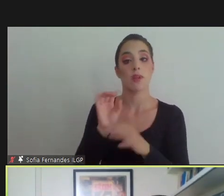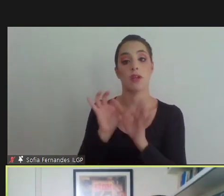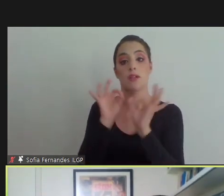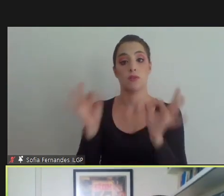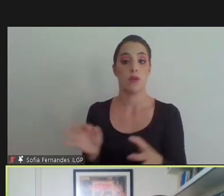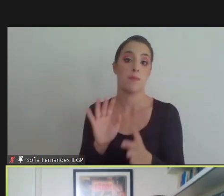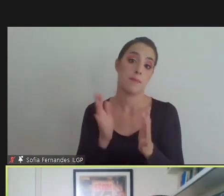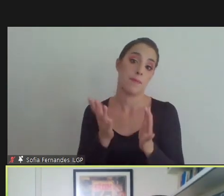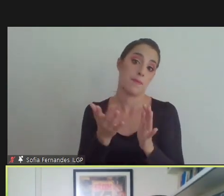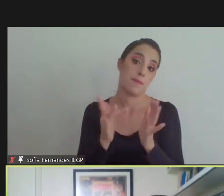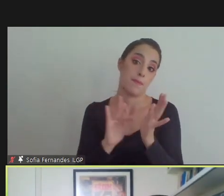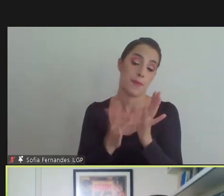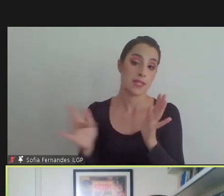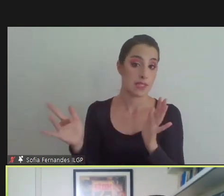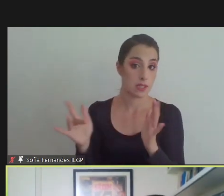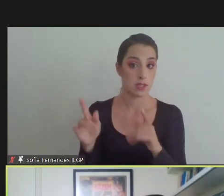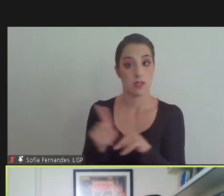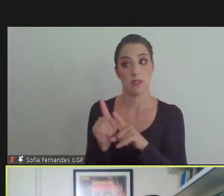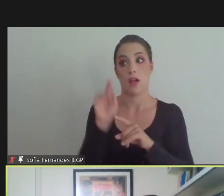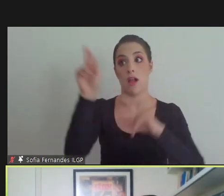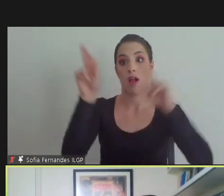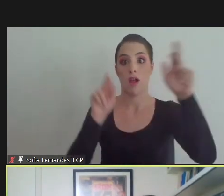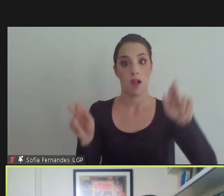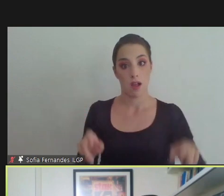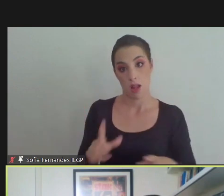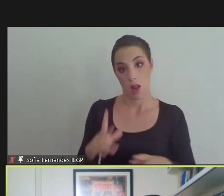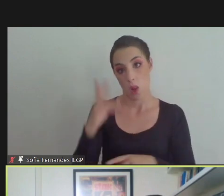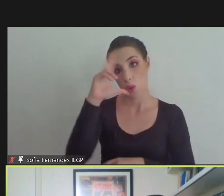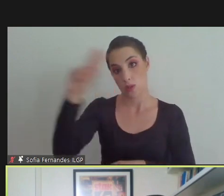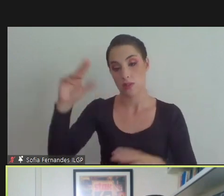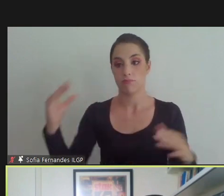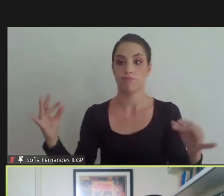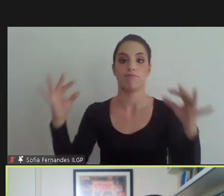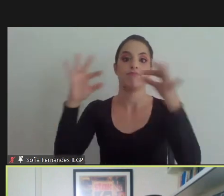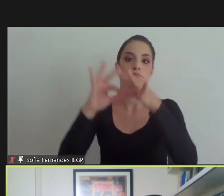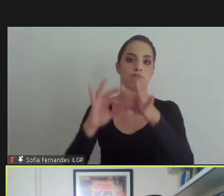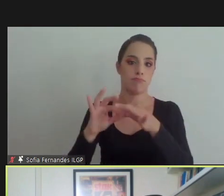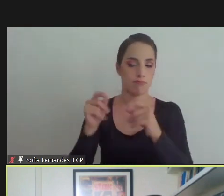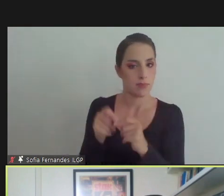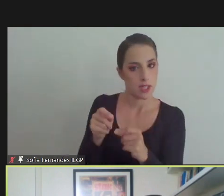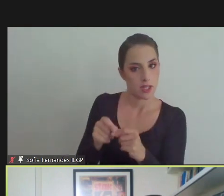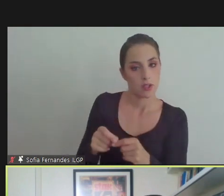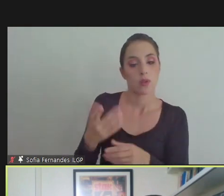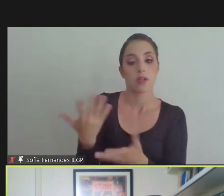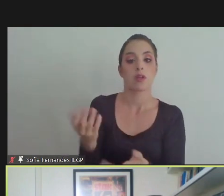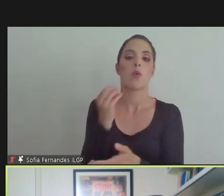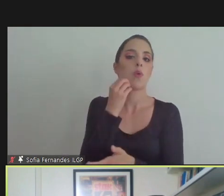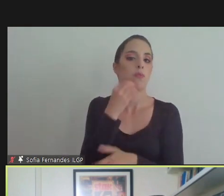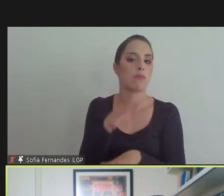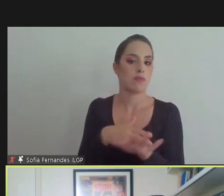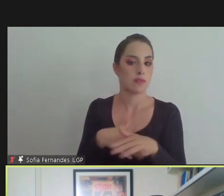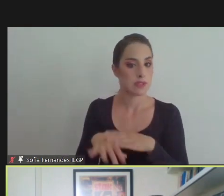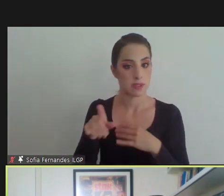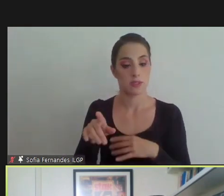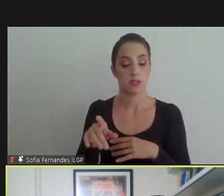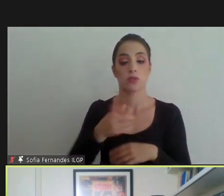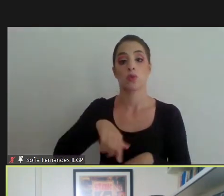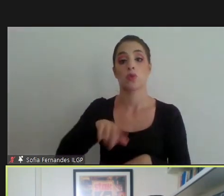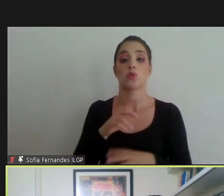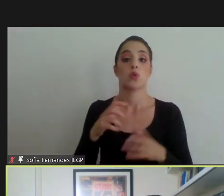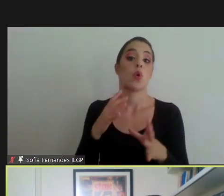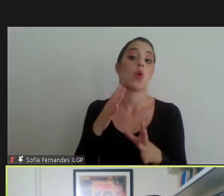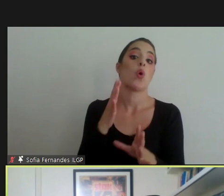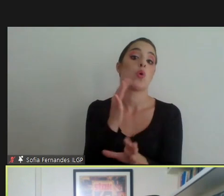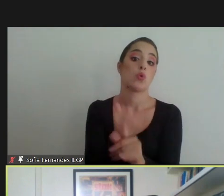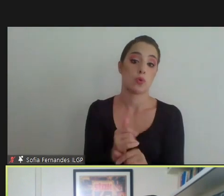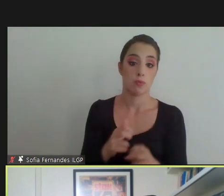Brasil, mas a gente tem dificuldade de garantir esse engajamento ao longo de toda a jornada. Então, como fazer isso? Outro problema também